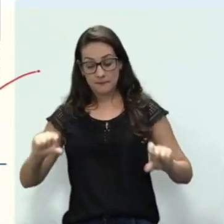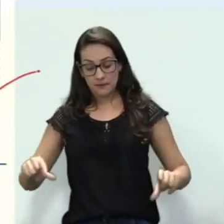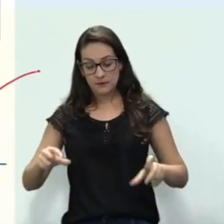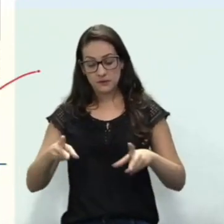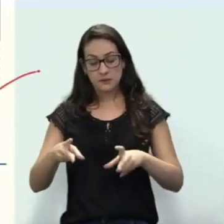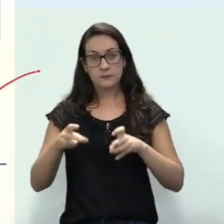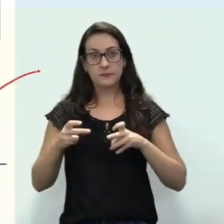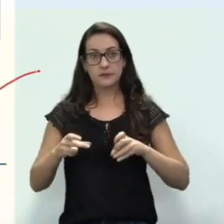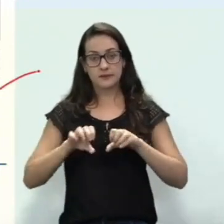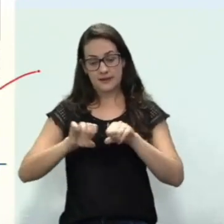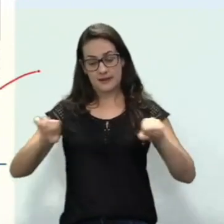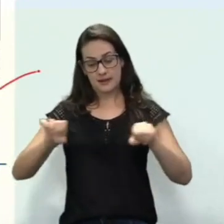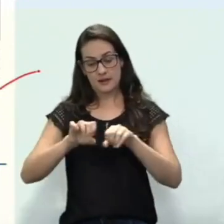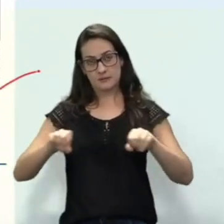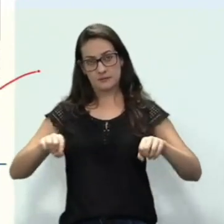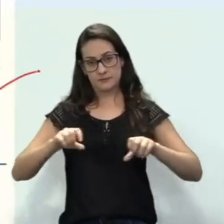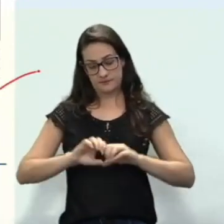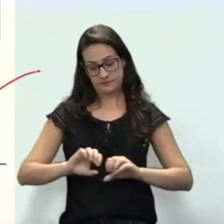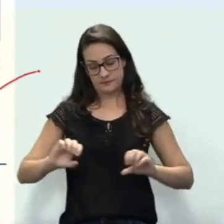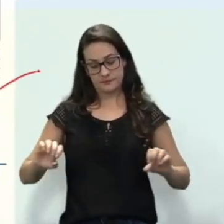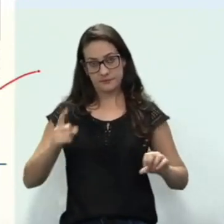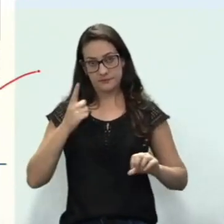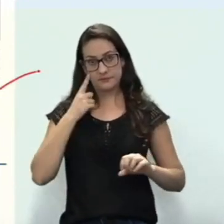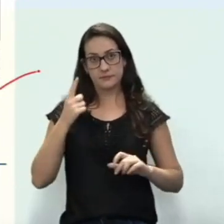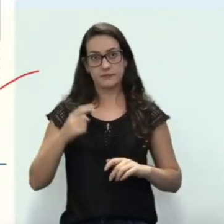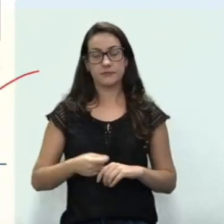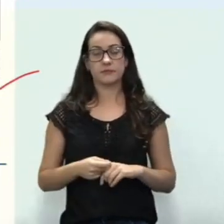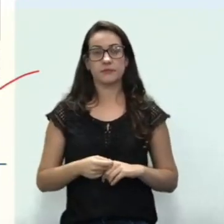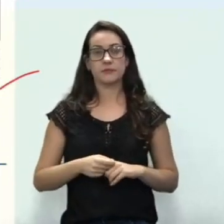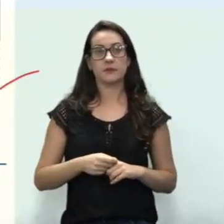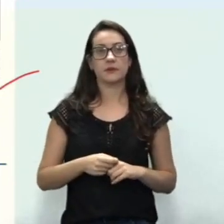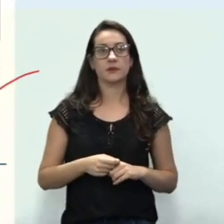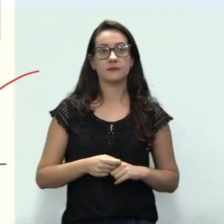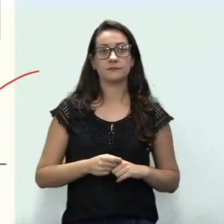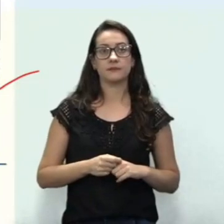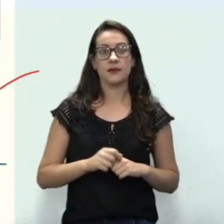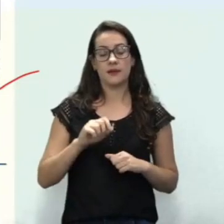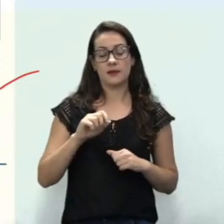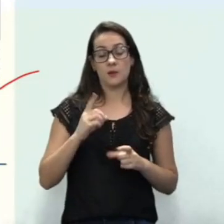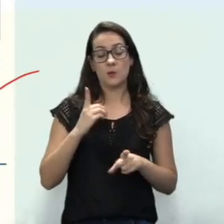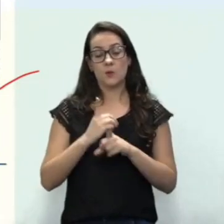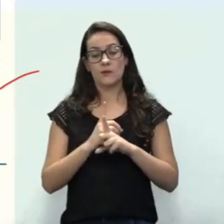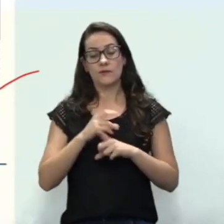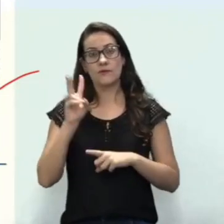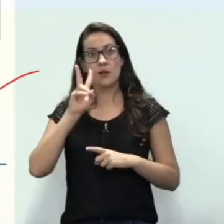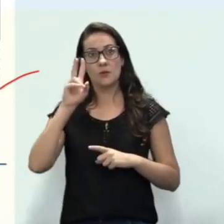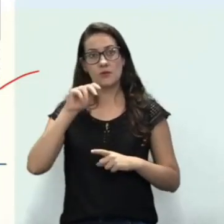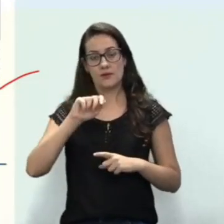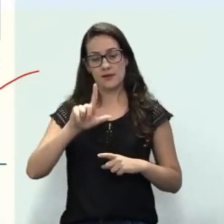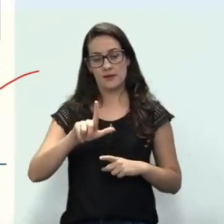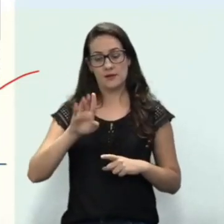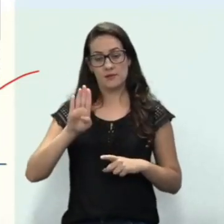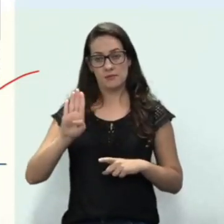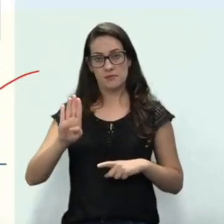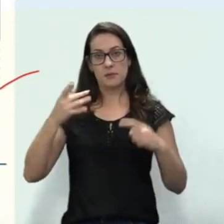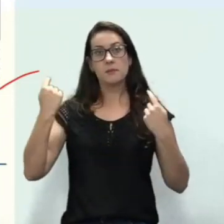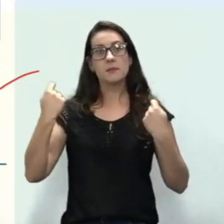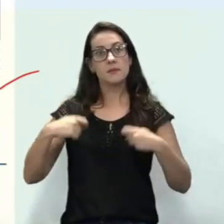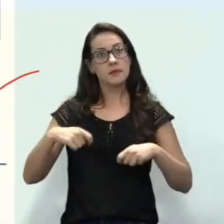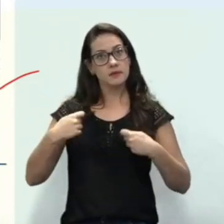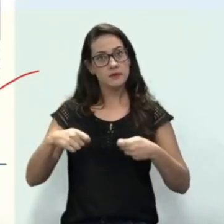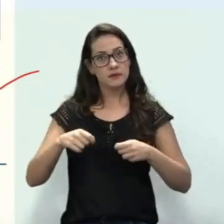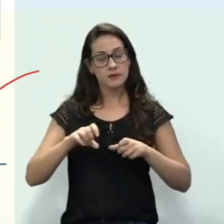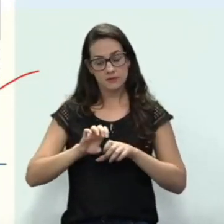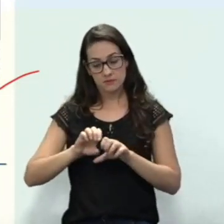verificando essa armadura aqui, pessoal. Nós vamos deslocar o valor de LB necessário